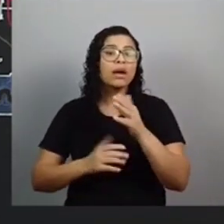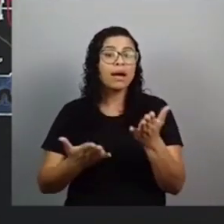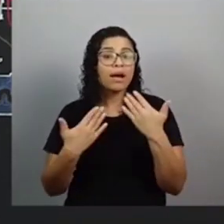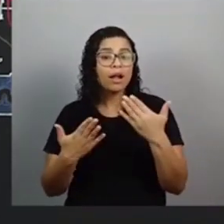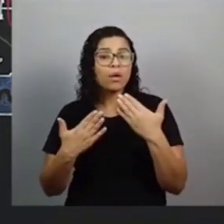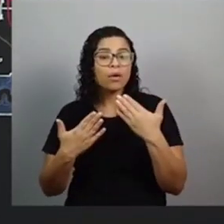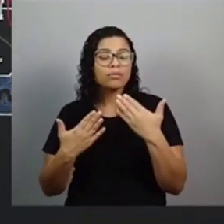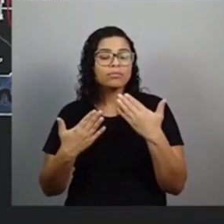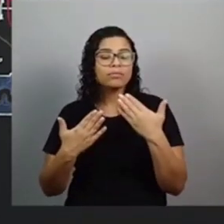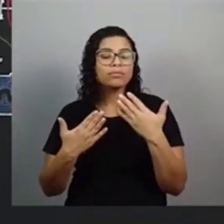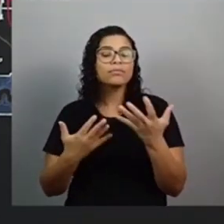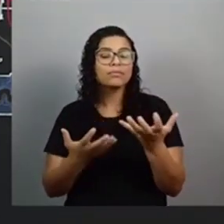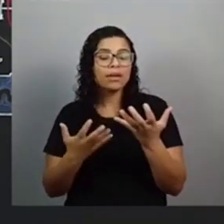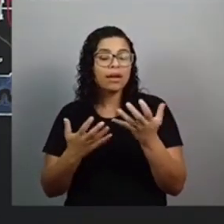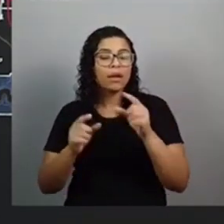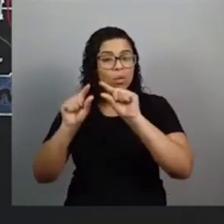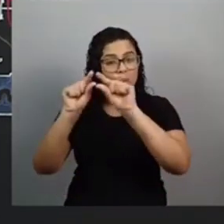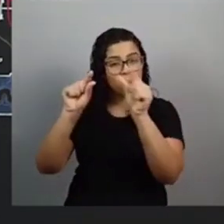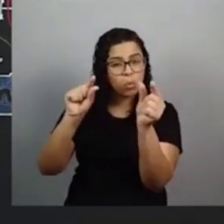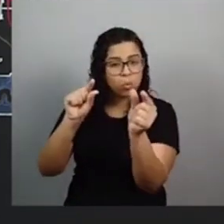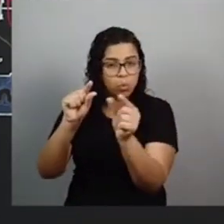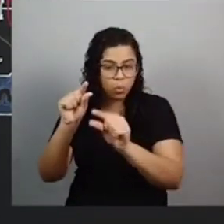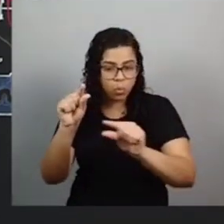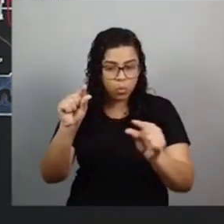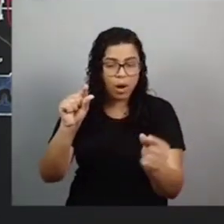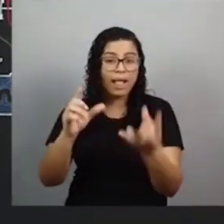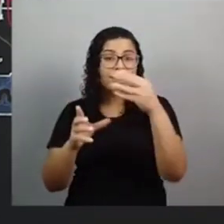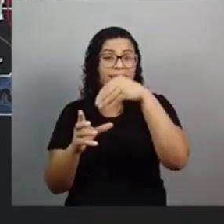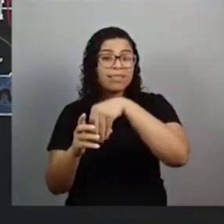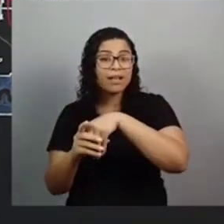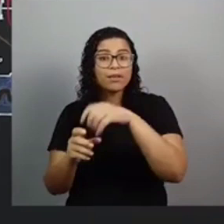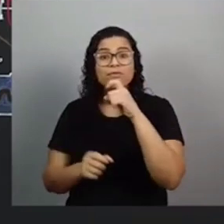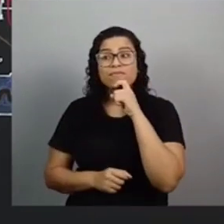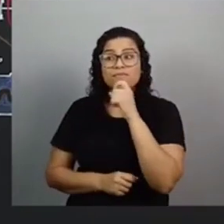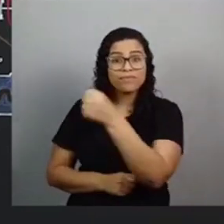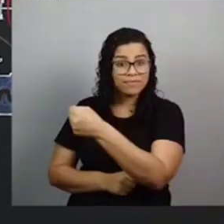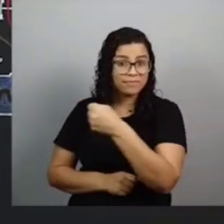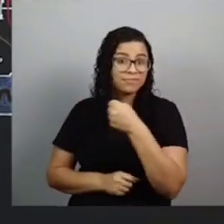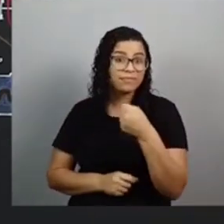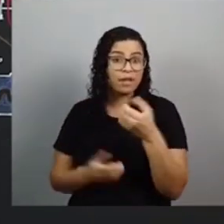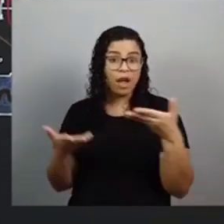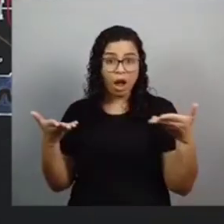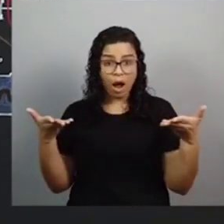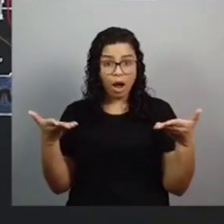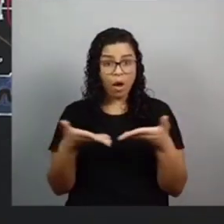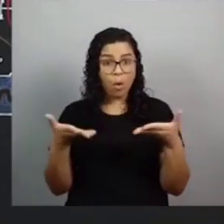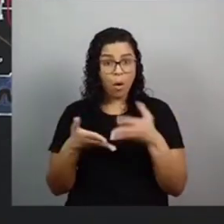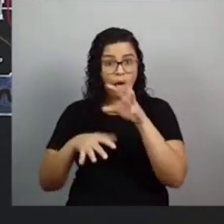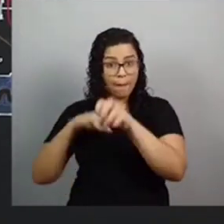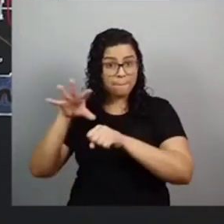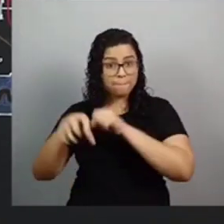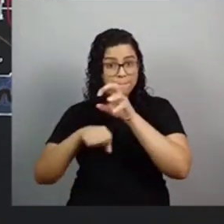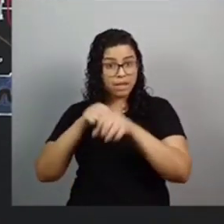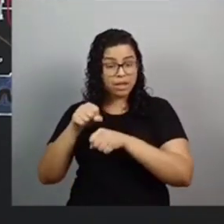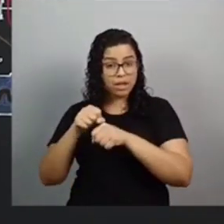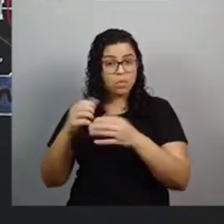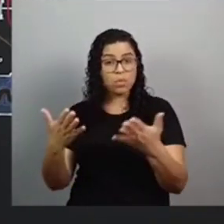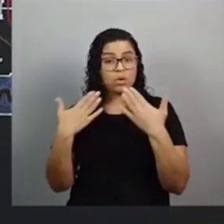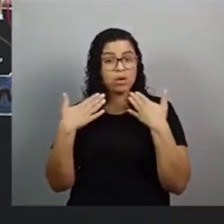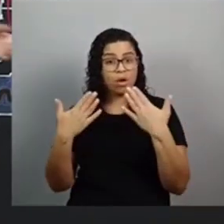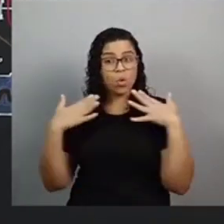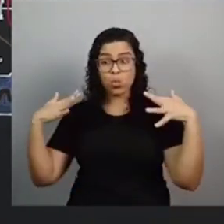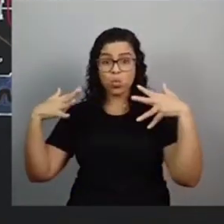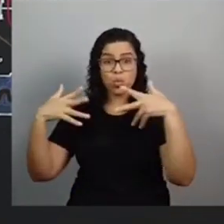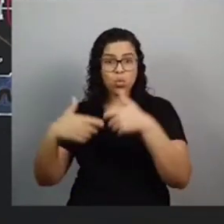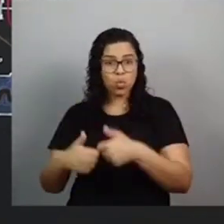quer? Esse gás, então, que está circulando dentro da minha geladeira, ele agora está pegando o calor de tudo que está lá dentro. Você botou